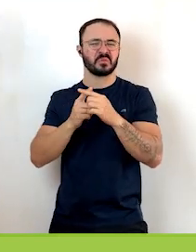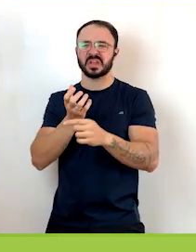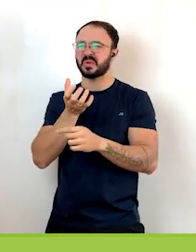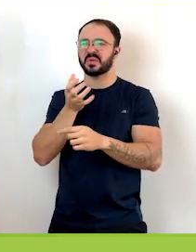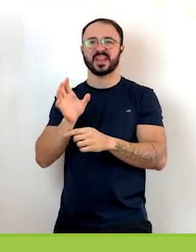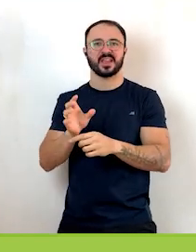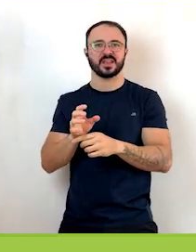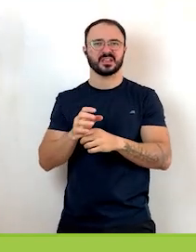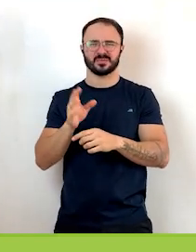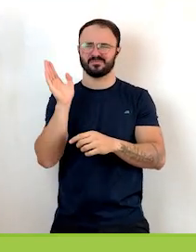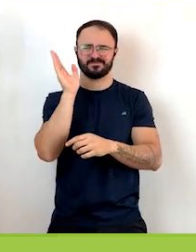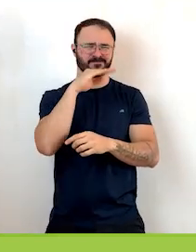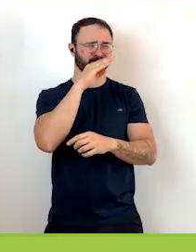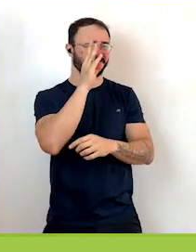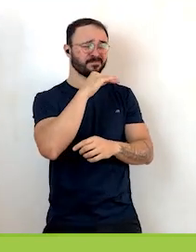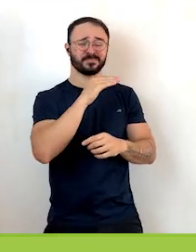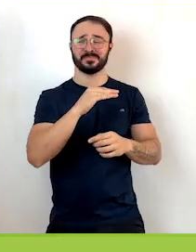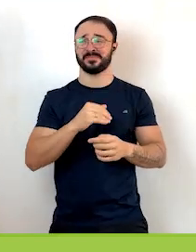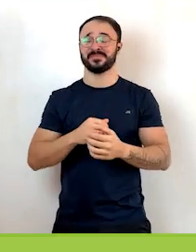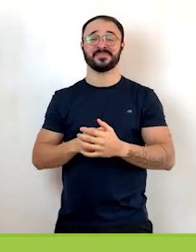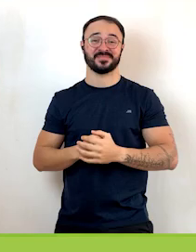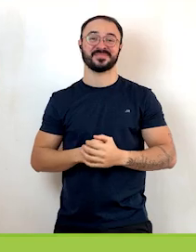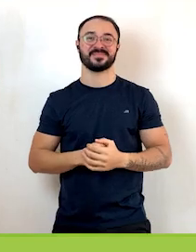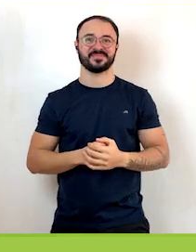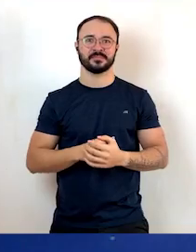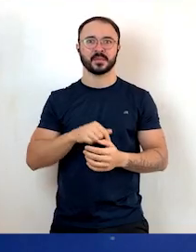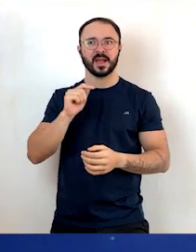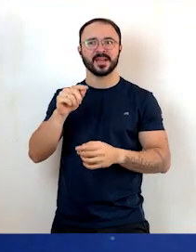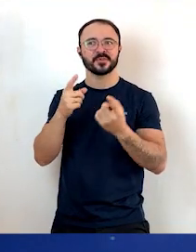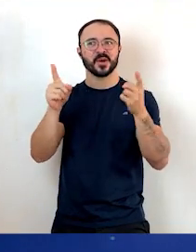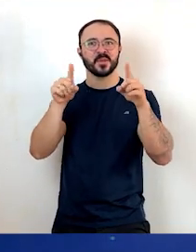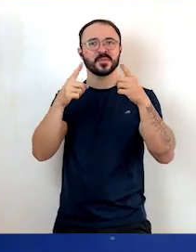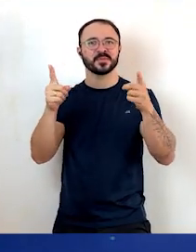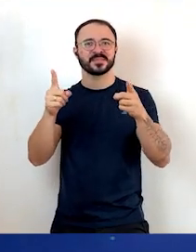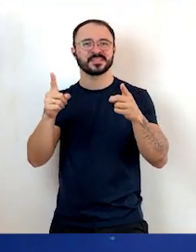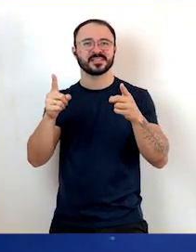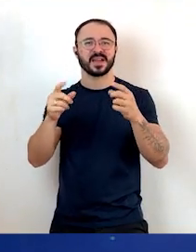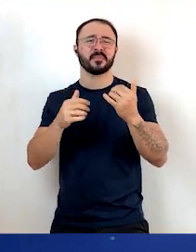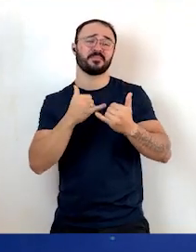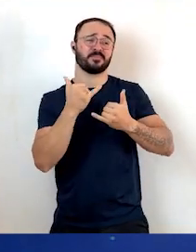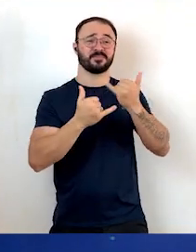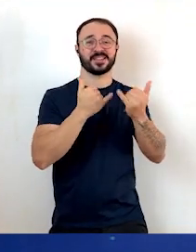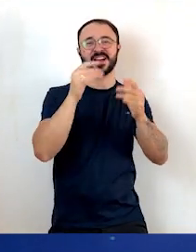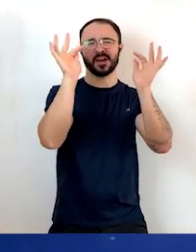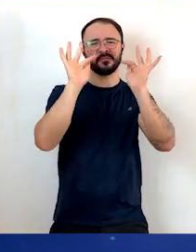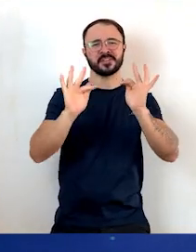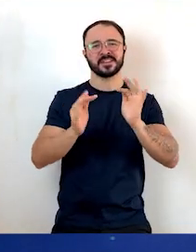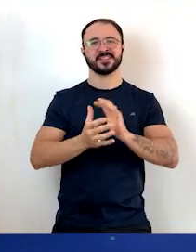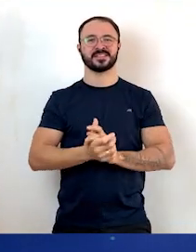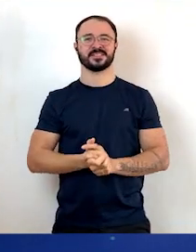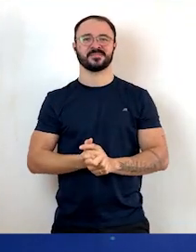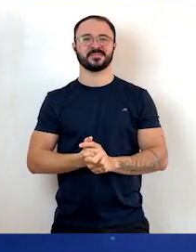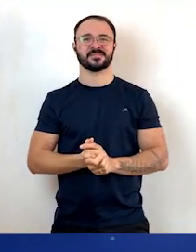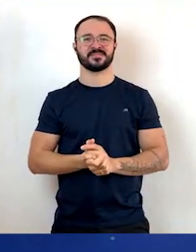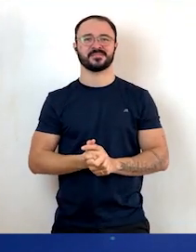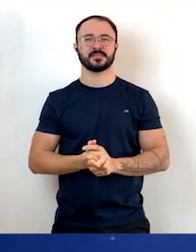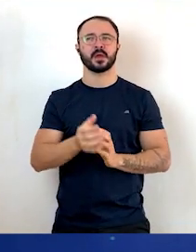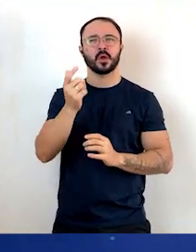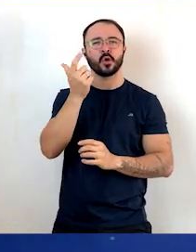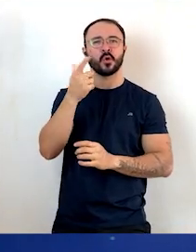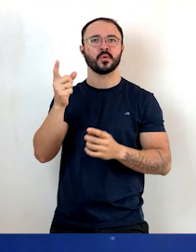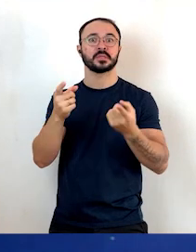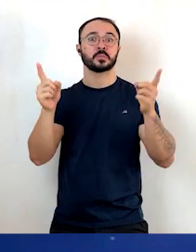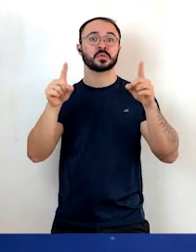o pé porque não quer mais que chulé é Uma cantiga que serve para divertir a próxima